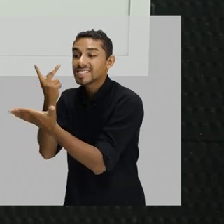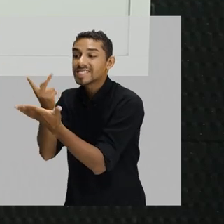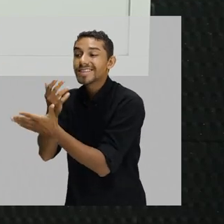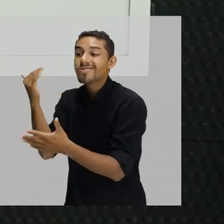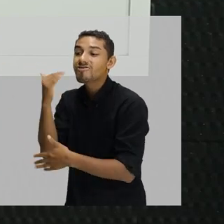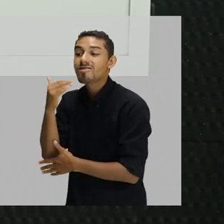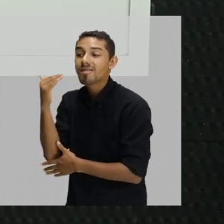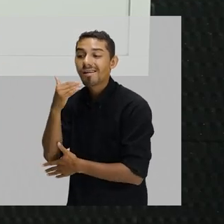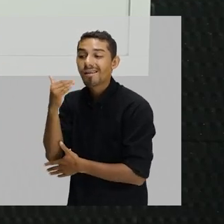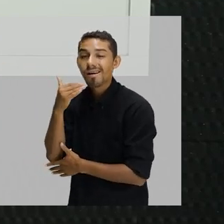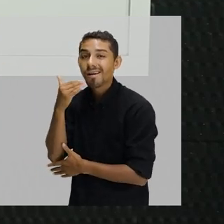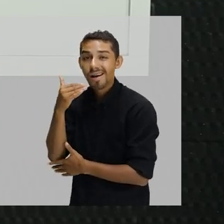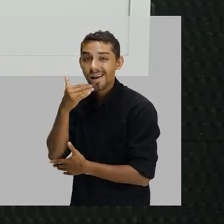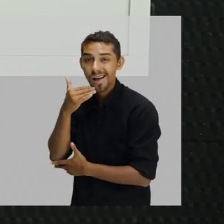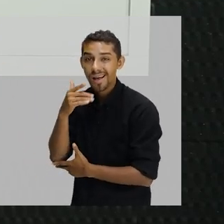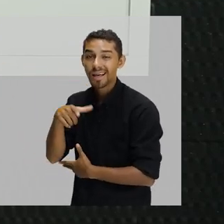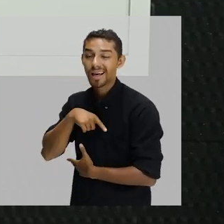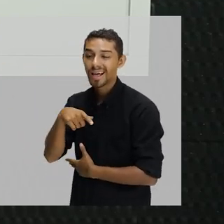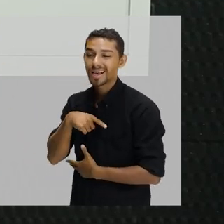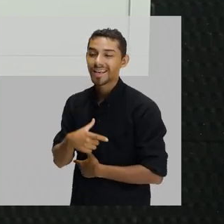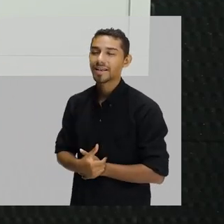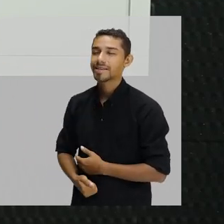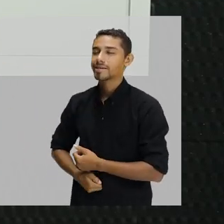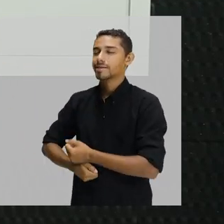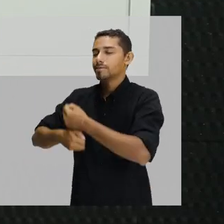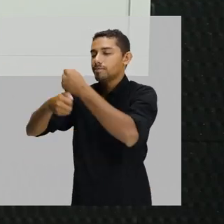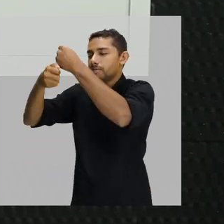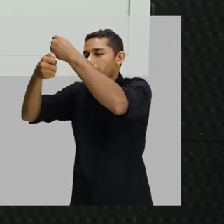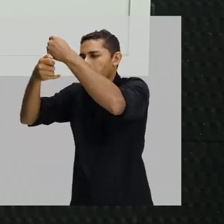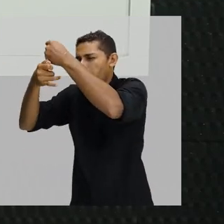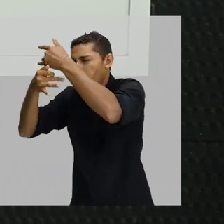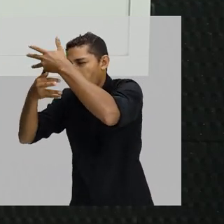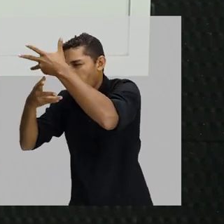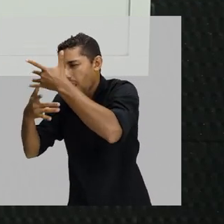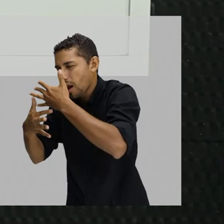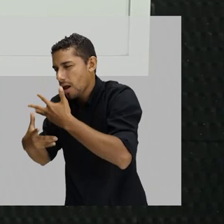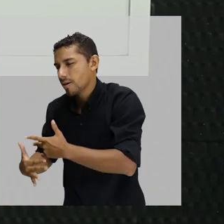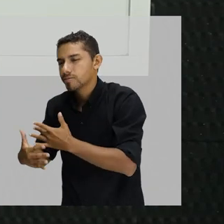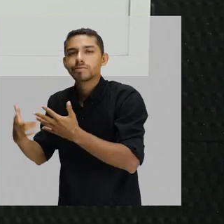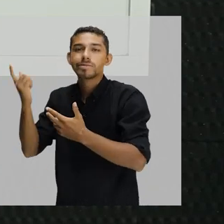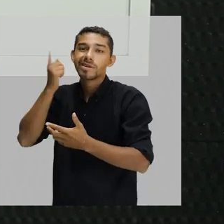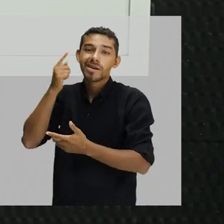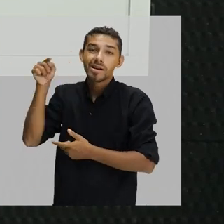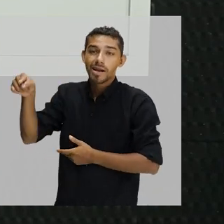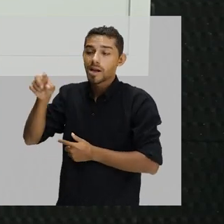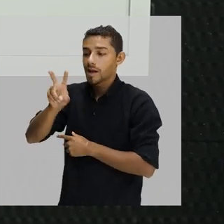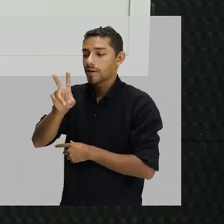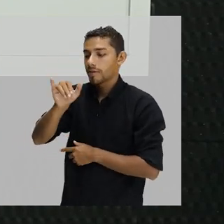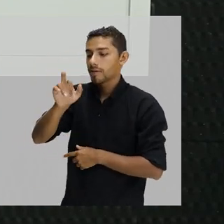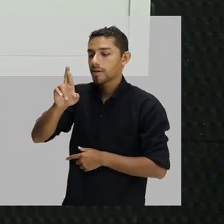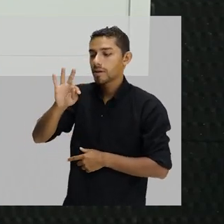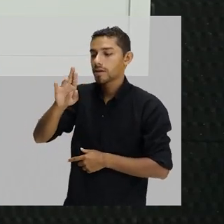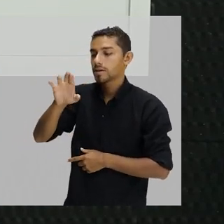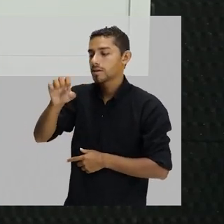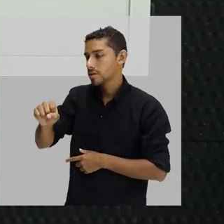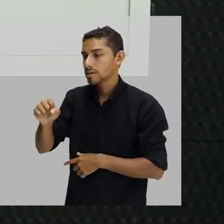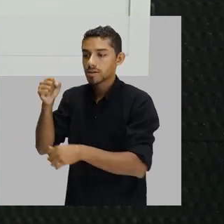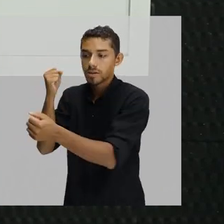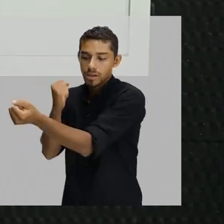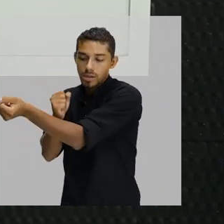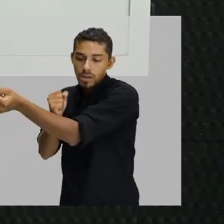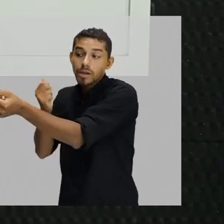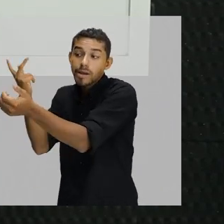falarem de defeitos que vocês têm, olha só, que a gente coloca como virtudes e vícios, né? Vícios são os